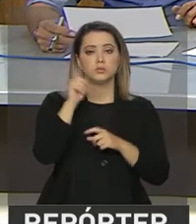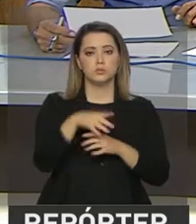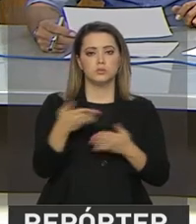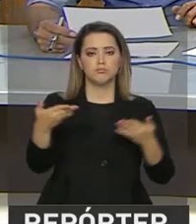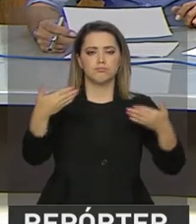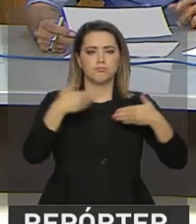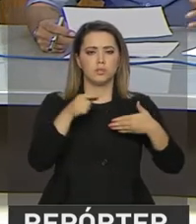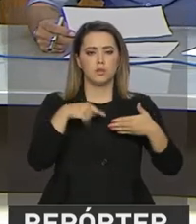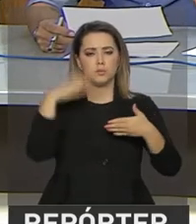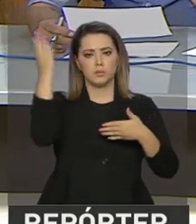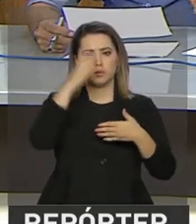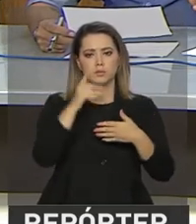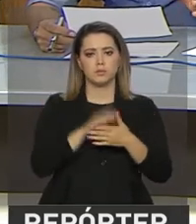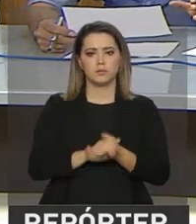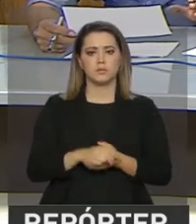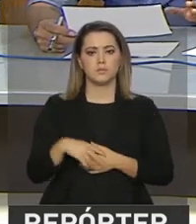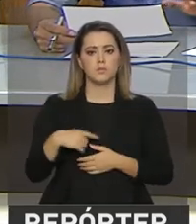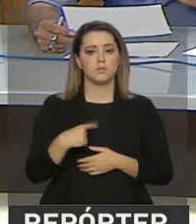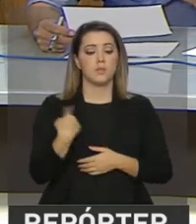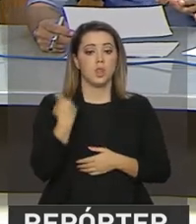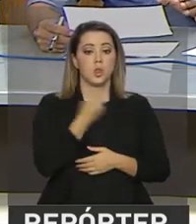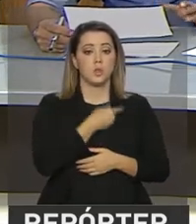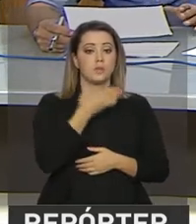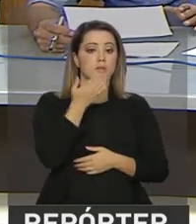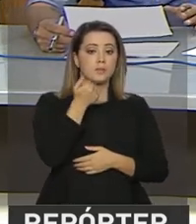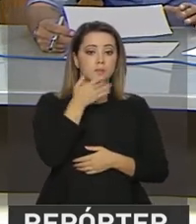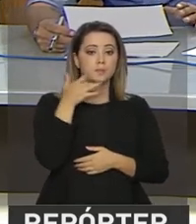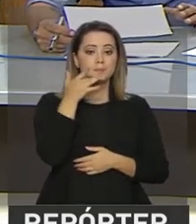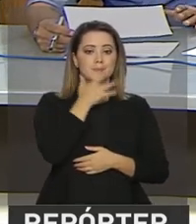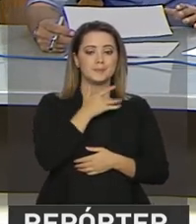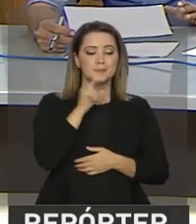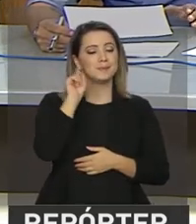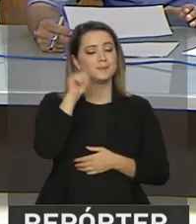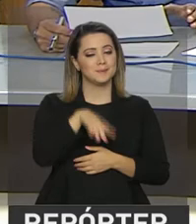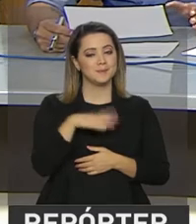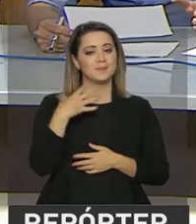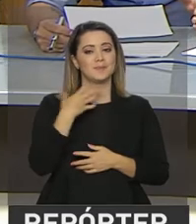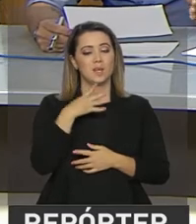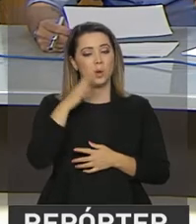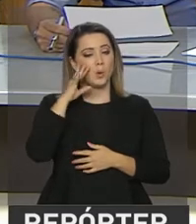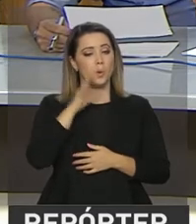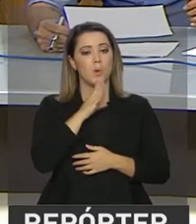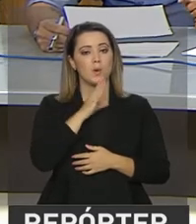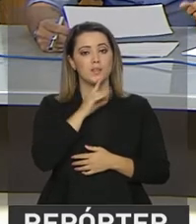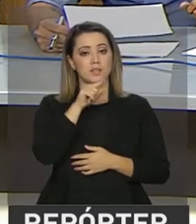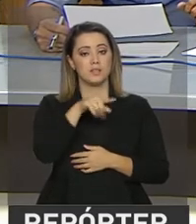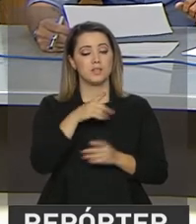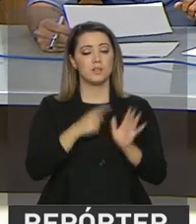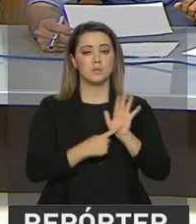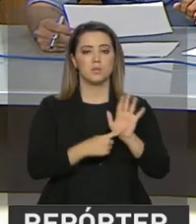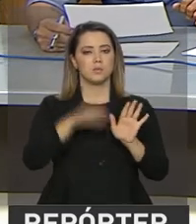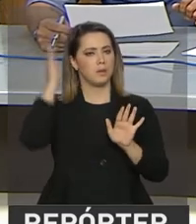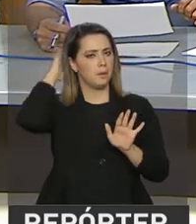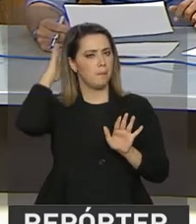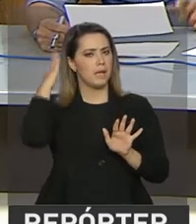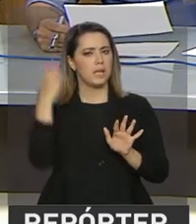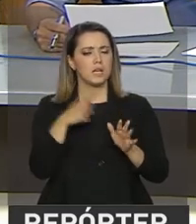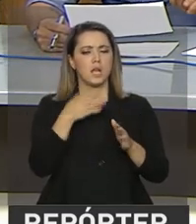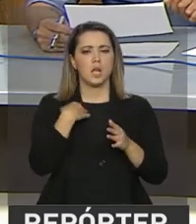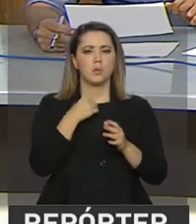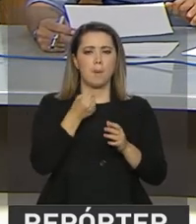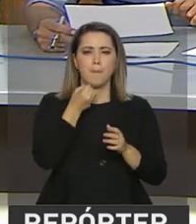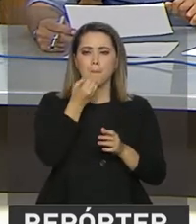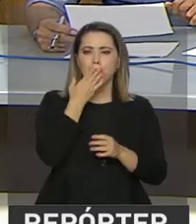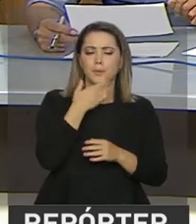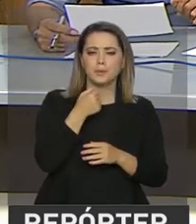estrangeiros o brasil pois é a nossa culinária faz sucesso em uma pesquisa do ministério do turismo mostra que o pará foi o campeão em elogios à